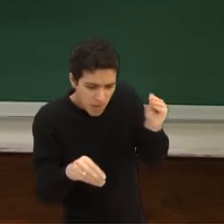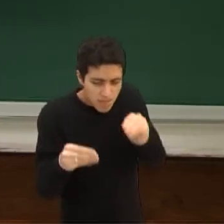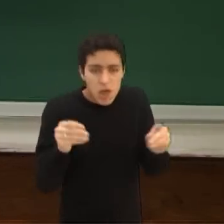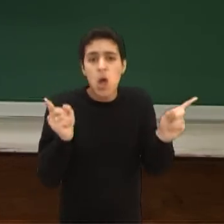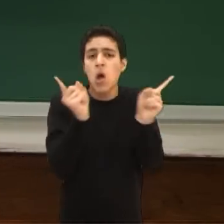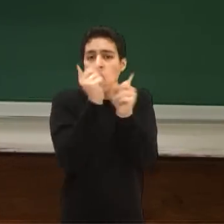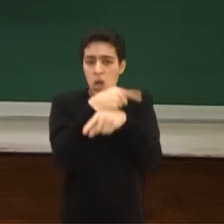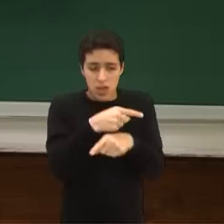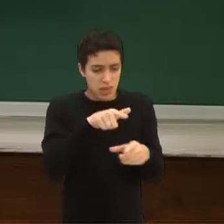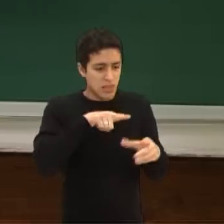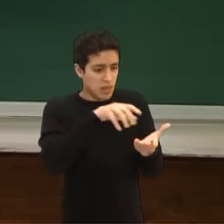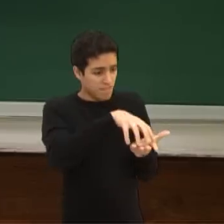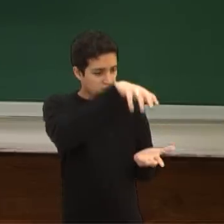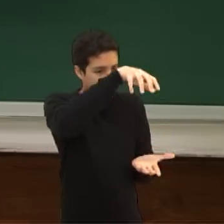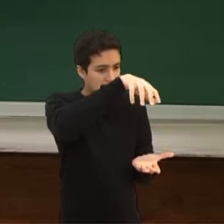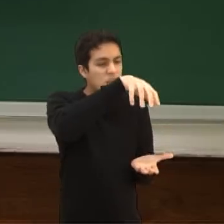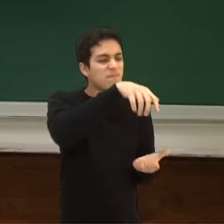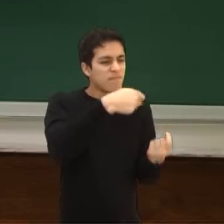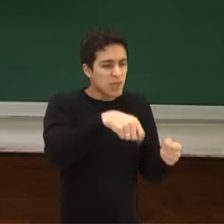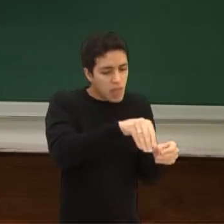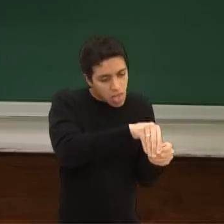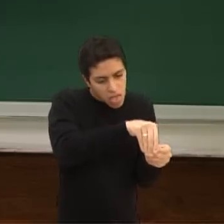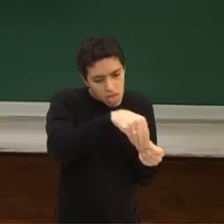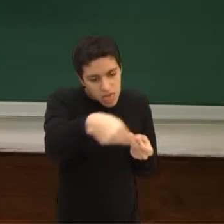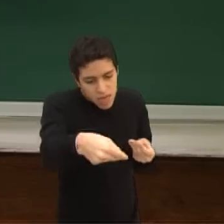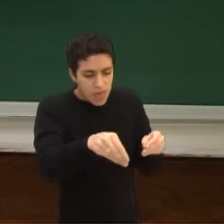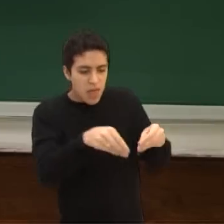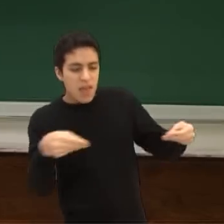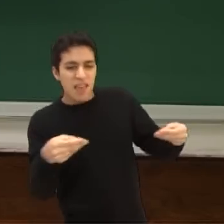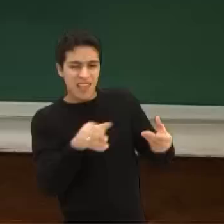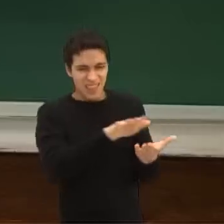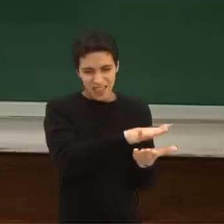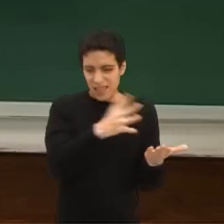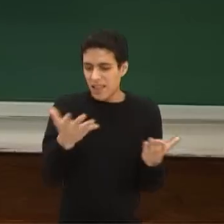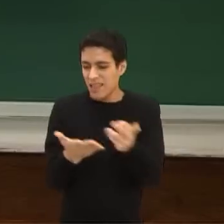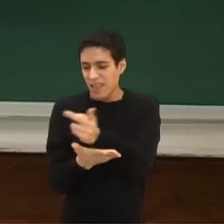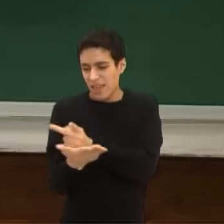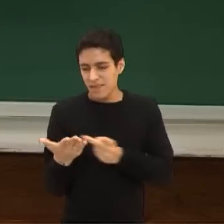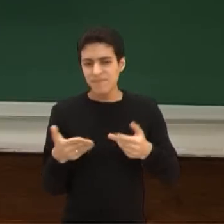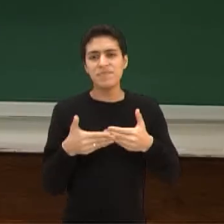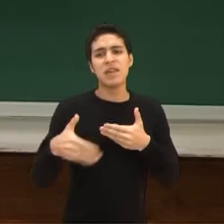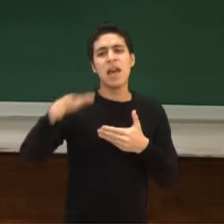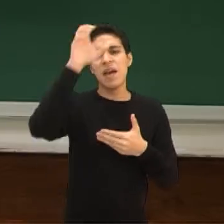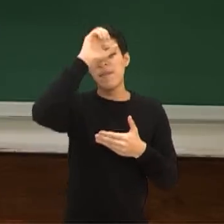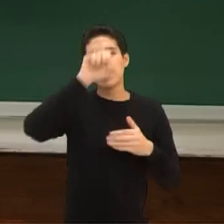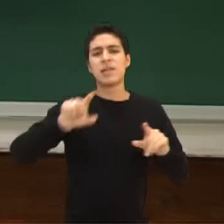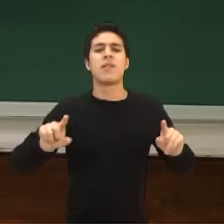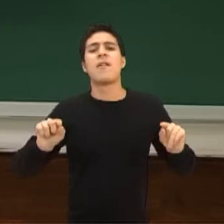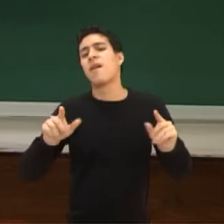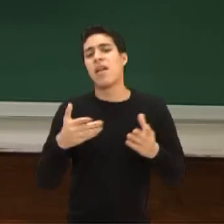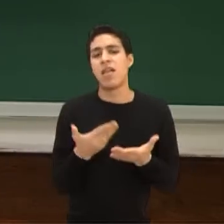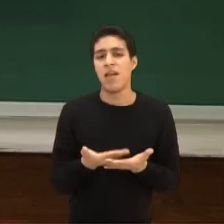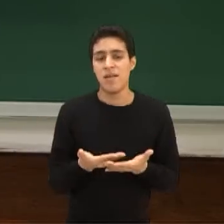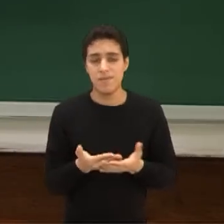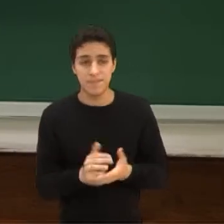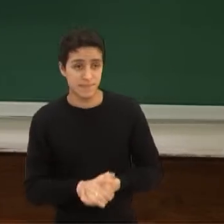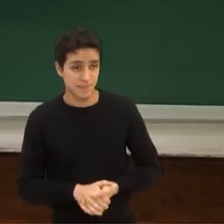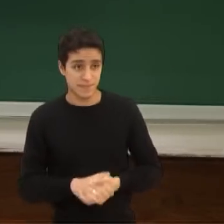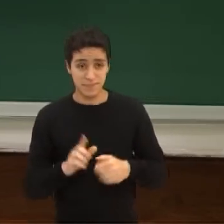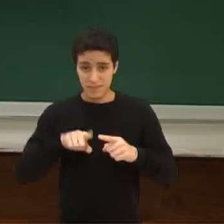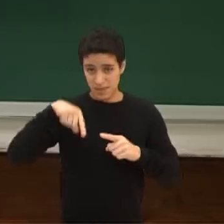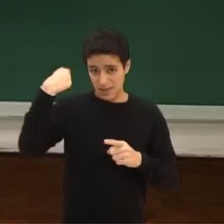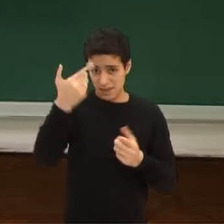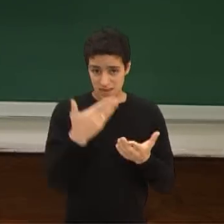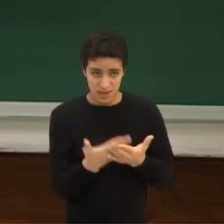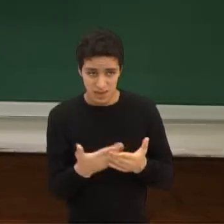ou quando nós temos eles montados e planificamos. E o que nós vamos aprender na próxima aula, prof?